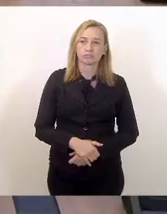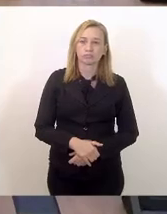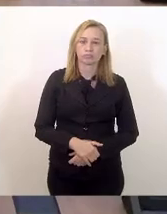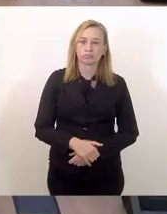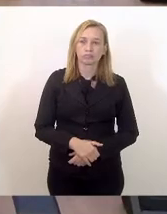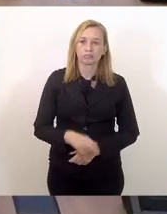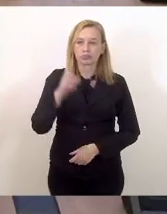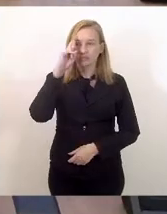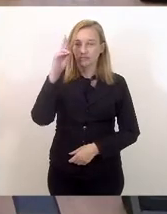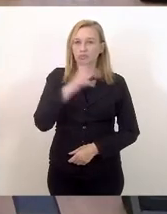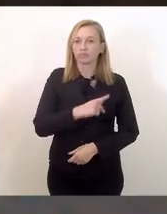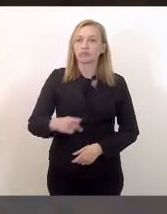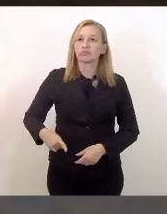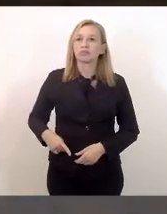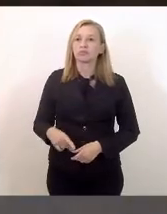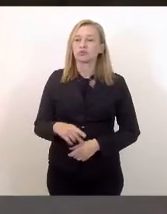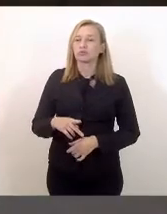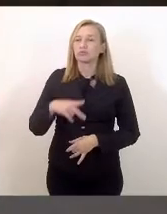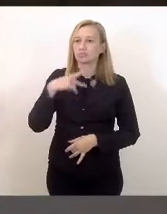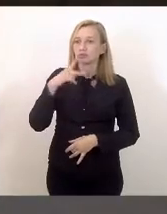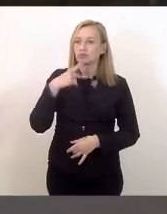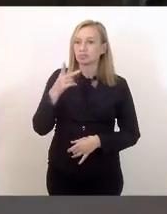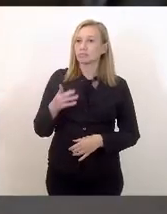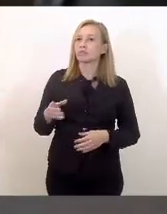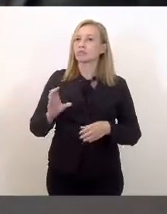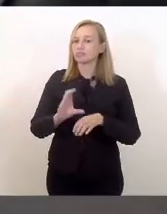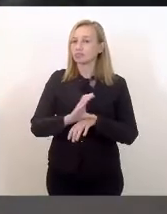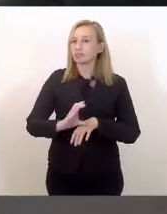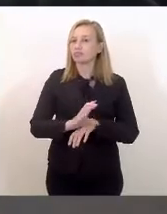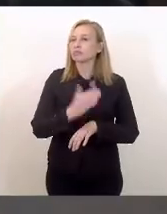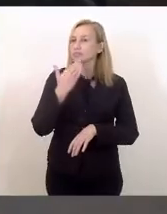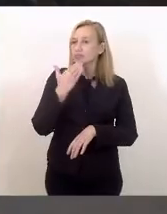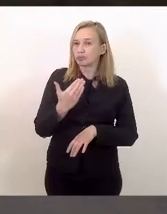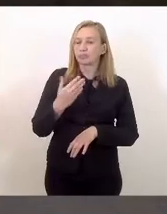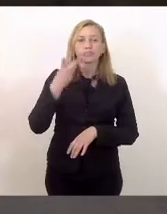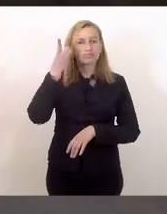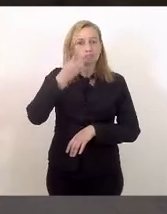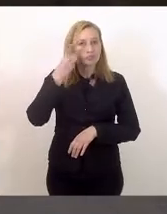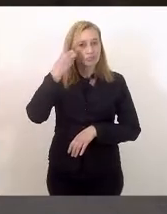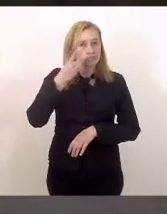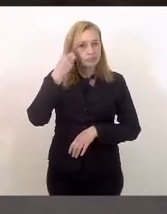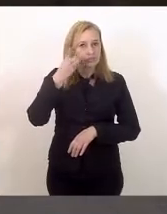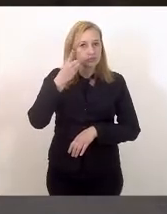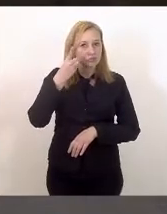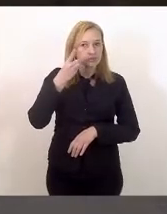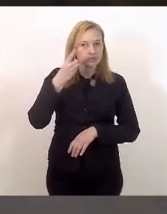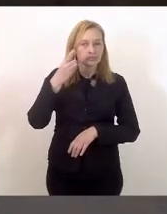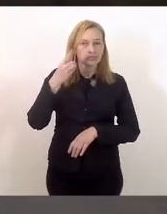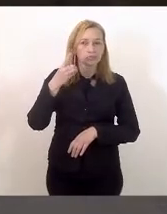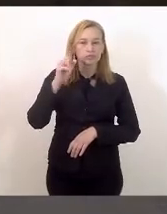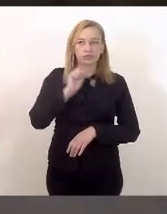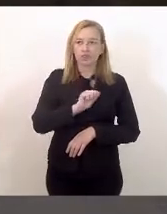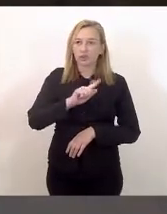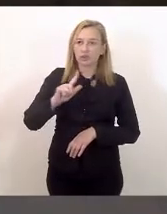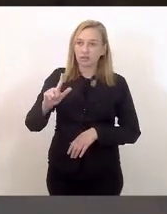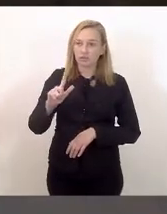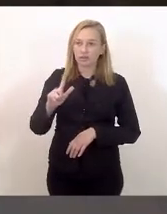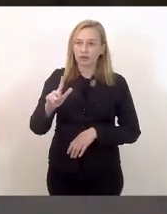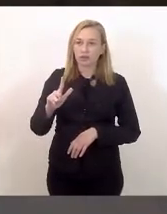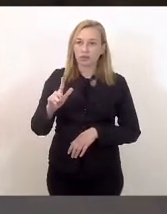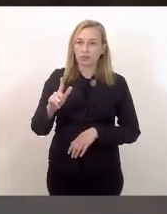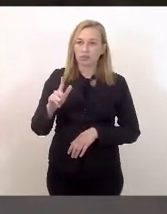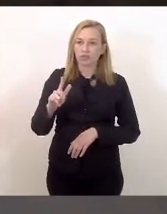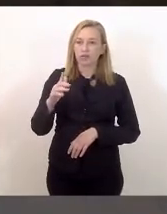Senhor presidente, eu vou dar o parecer pela constitucionalidade, mas fazer um pedido aqui ao deputado André Daniel Librelon, que eu creio não se encontra no